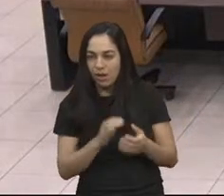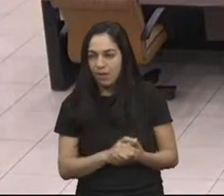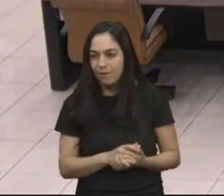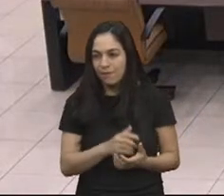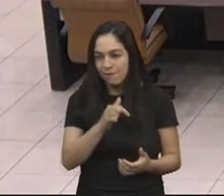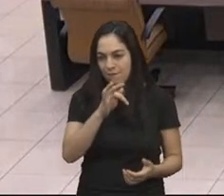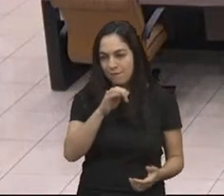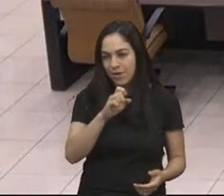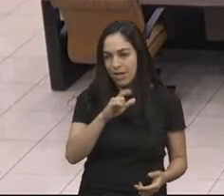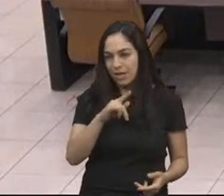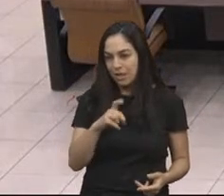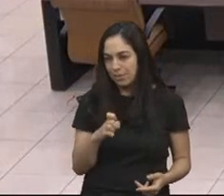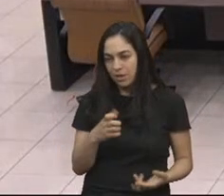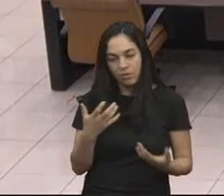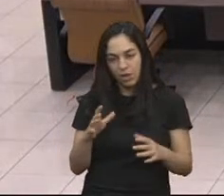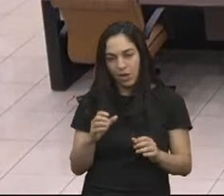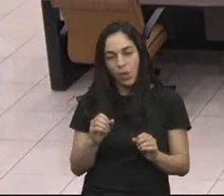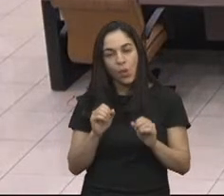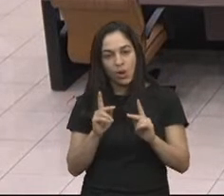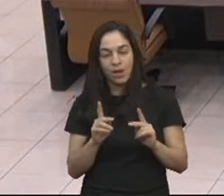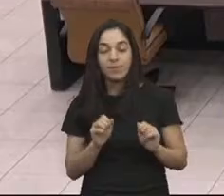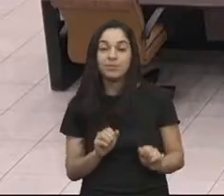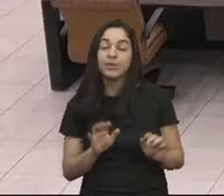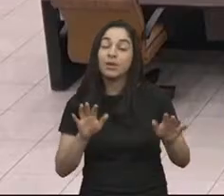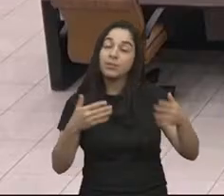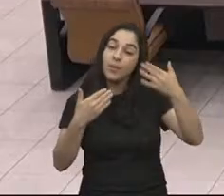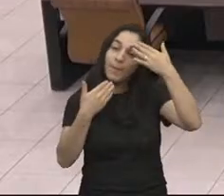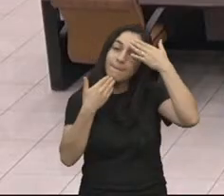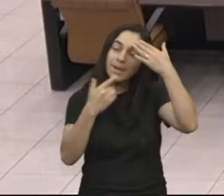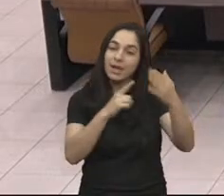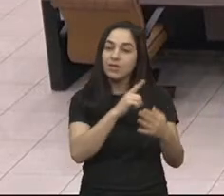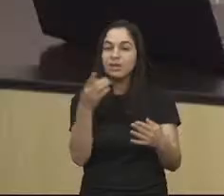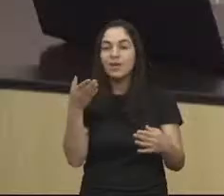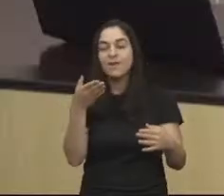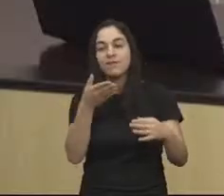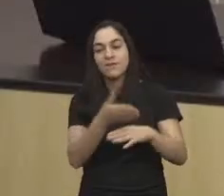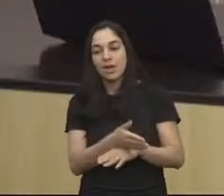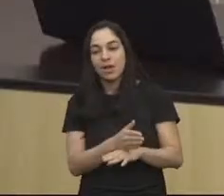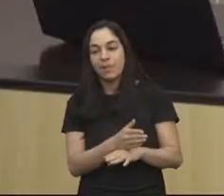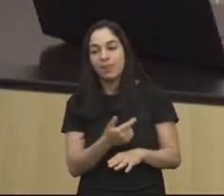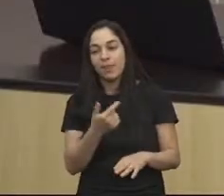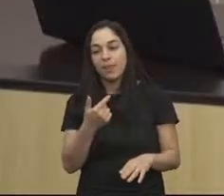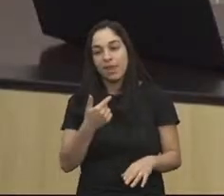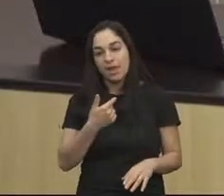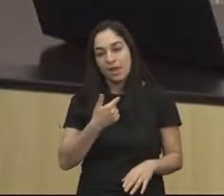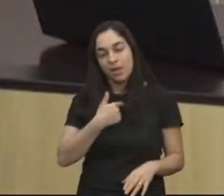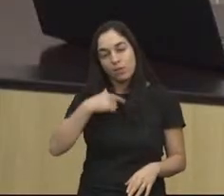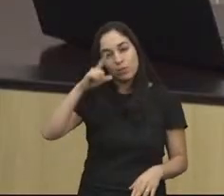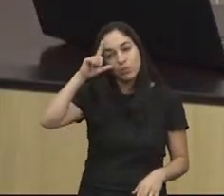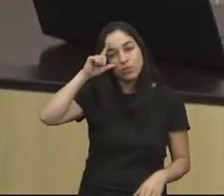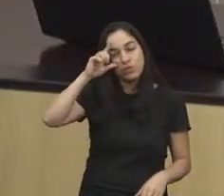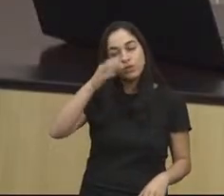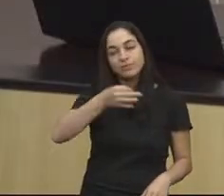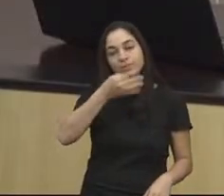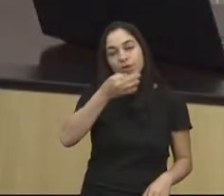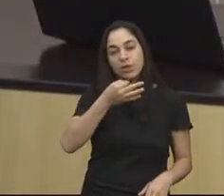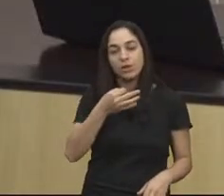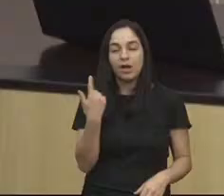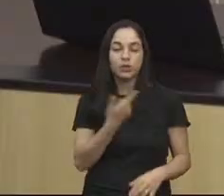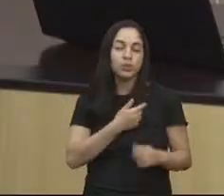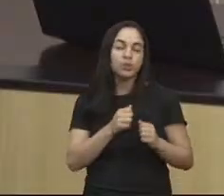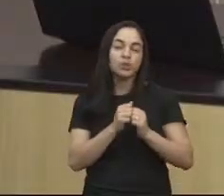Felipe? Não? Então, só agradecer aqui vocês pela presença. E quem falou aqui foi o vereador Jean Araújo. Tamo